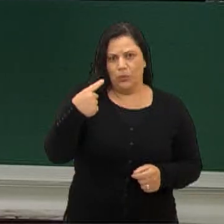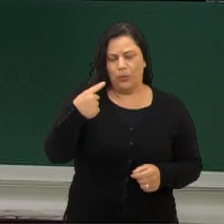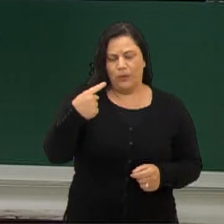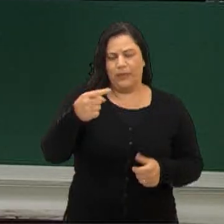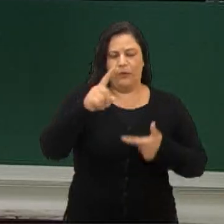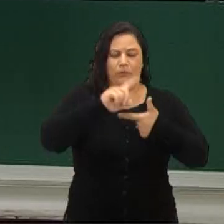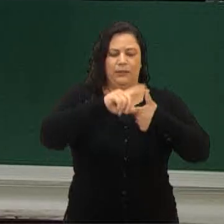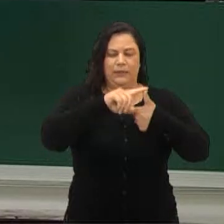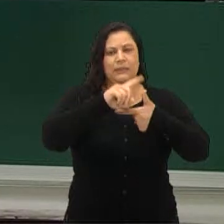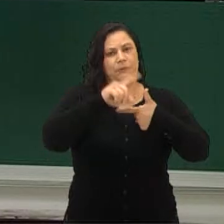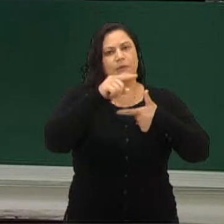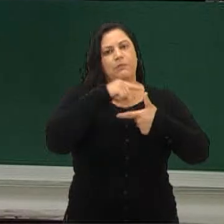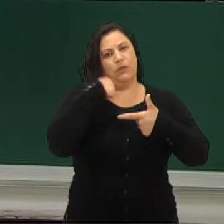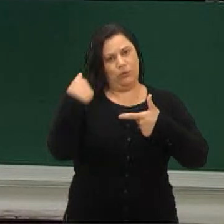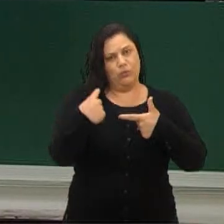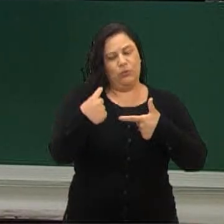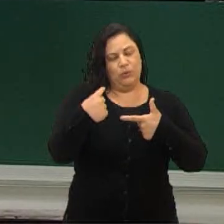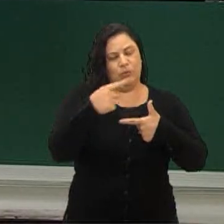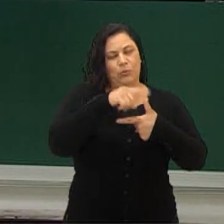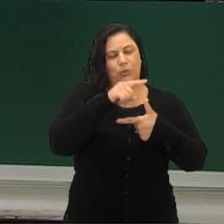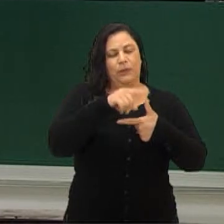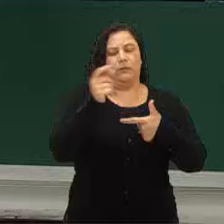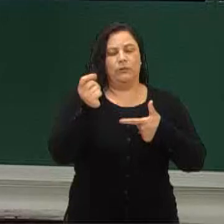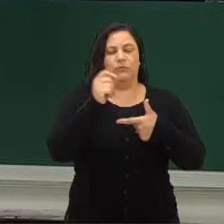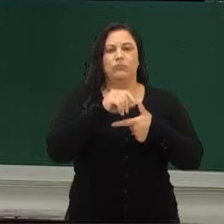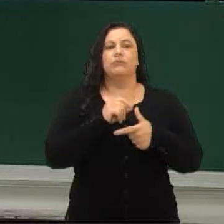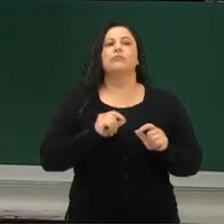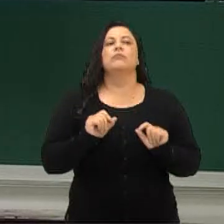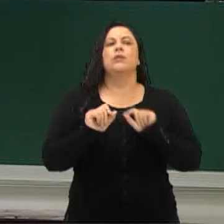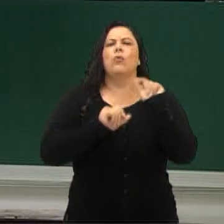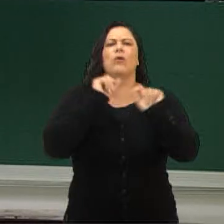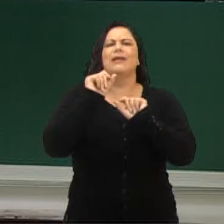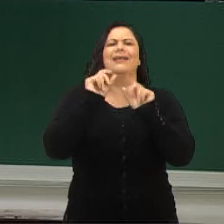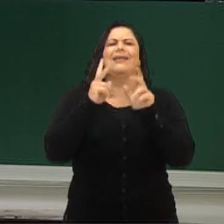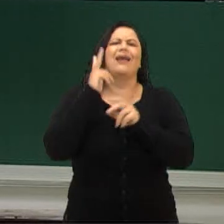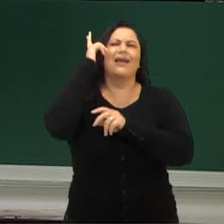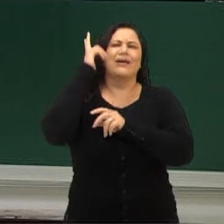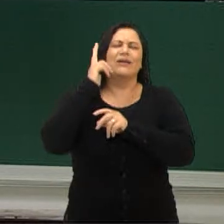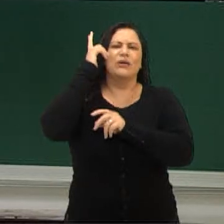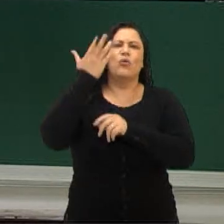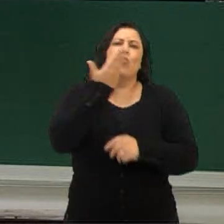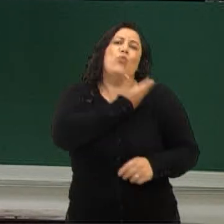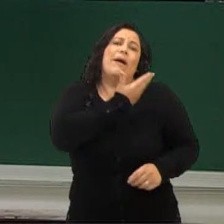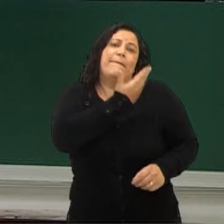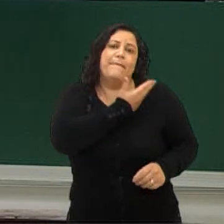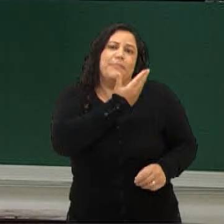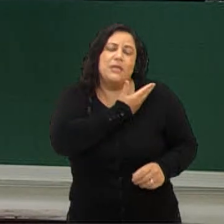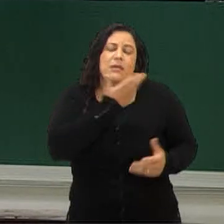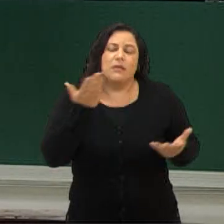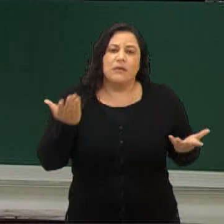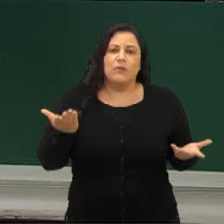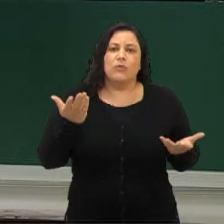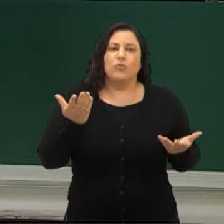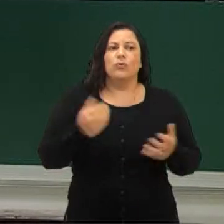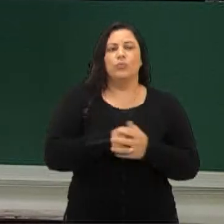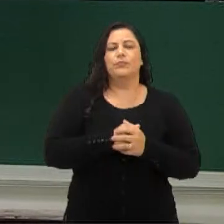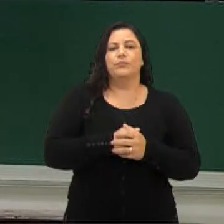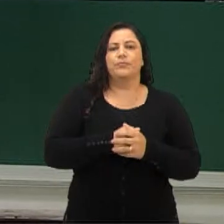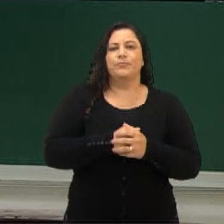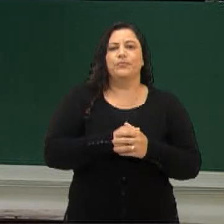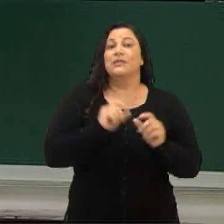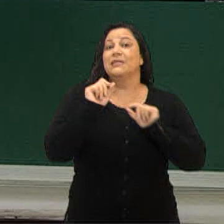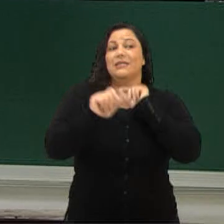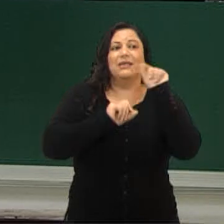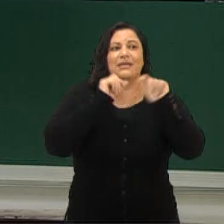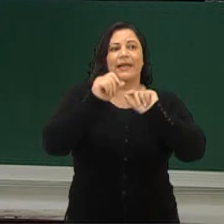pergunta lá que a gente falou, da casa da orelhinha cortada, né, pessoal? Quem que era o grande amigo, o companheiro de boemia, né? Lógico que não é